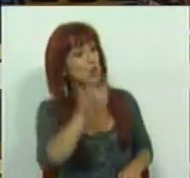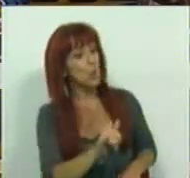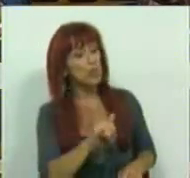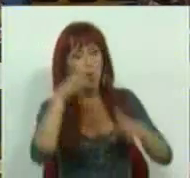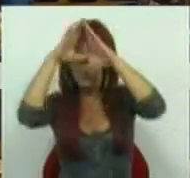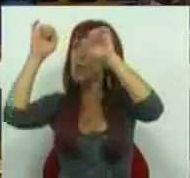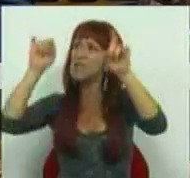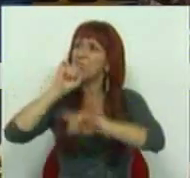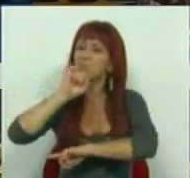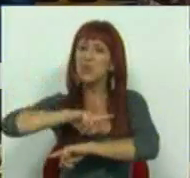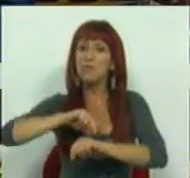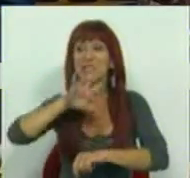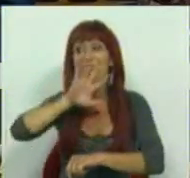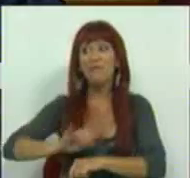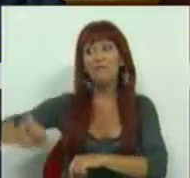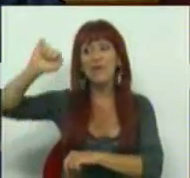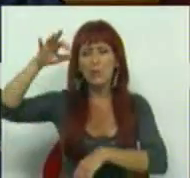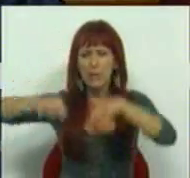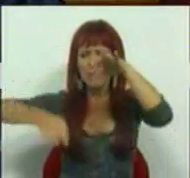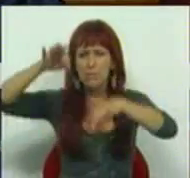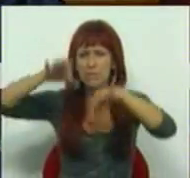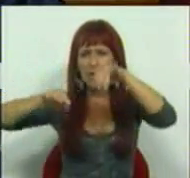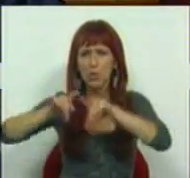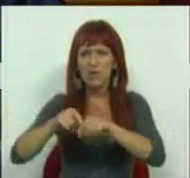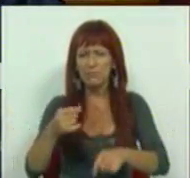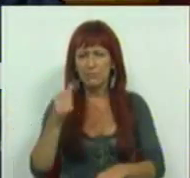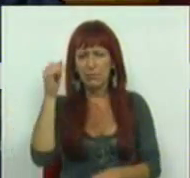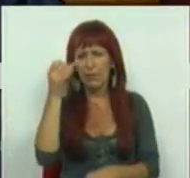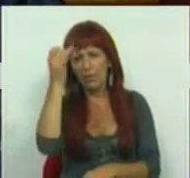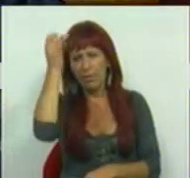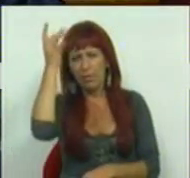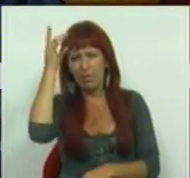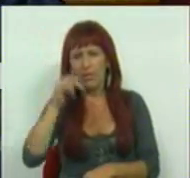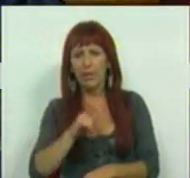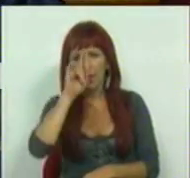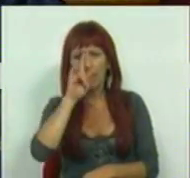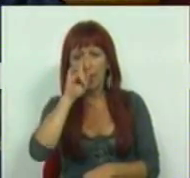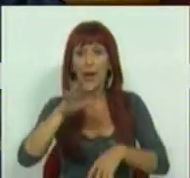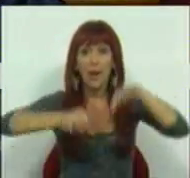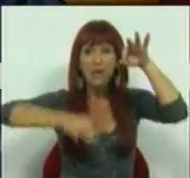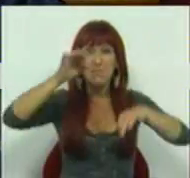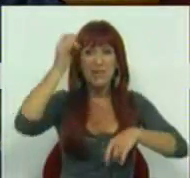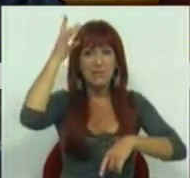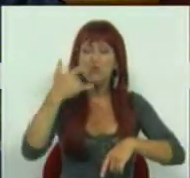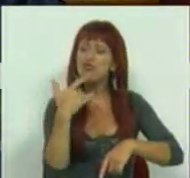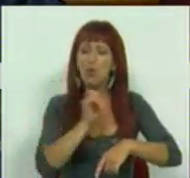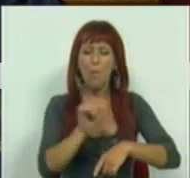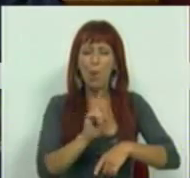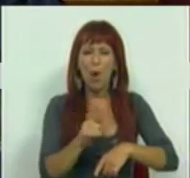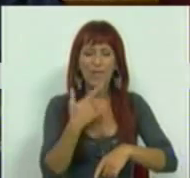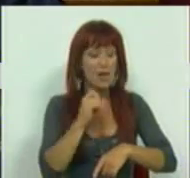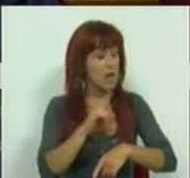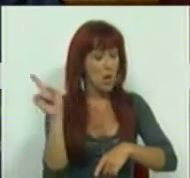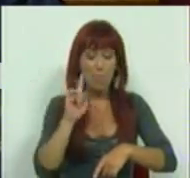conceito certamente é filho de malabarismo e de aldrabice, e malabarice não pode ser, não